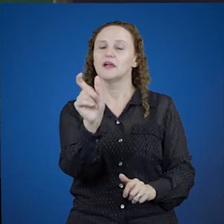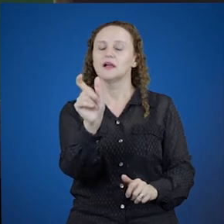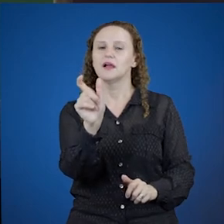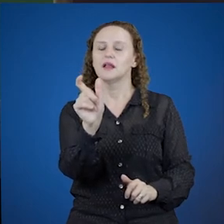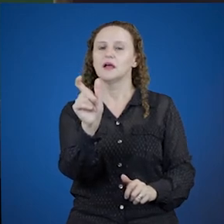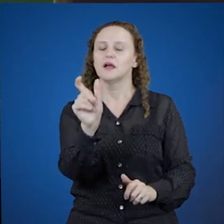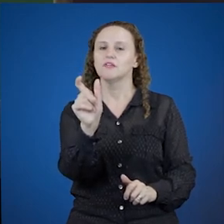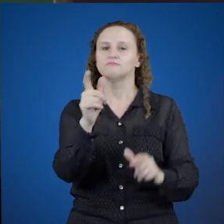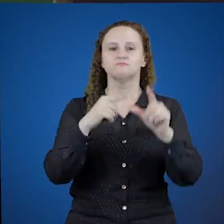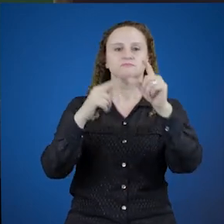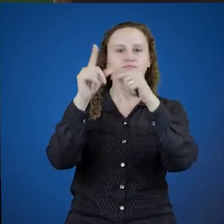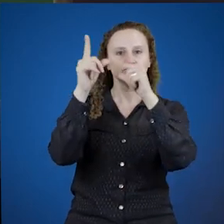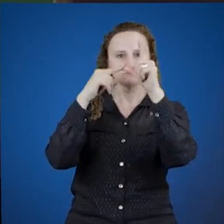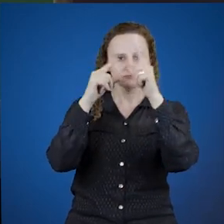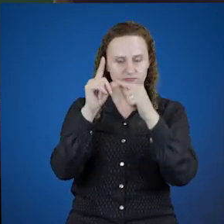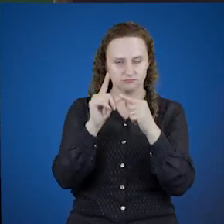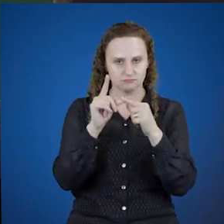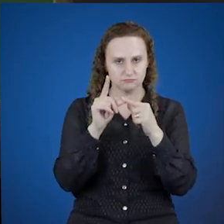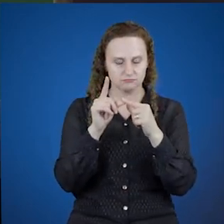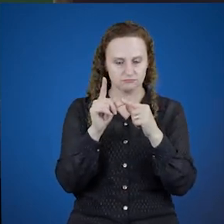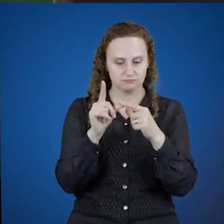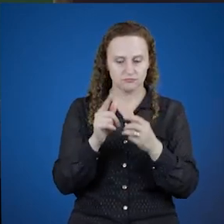palavra estrela